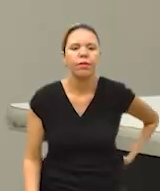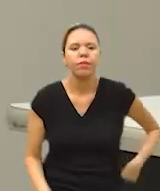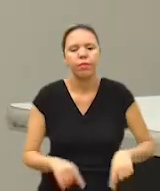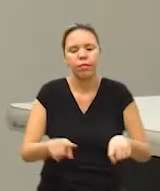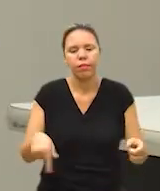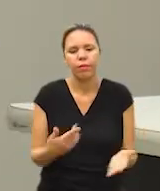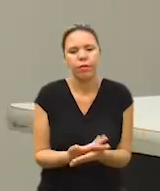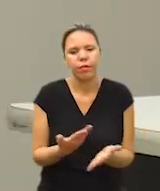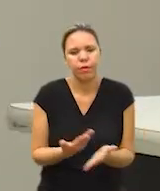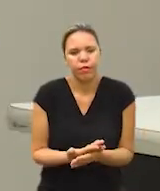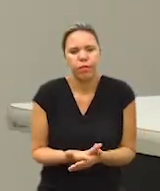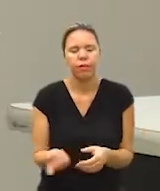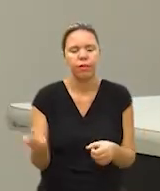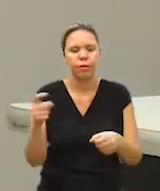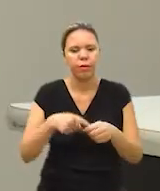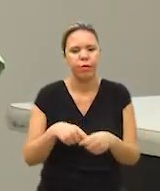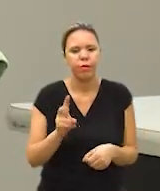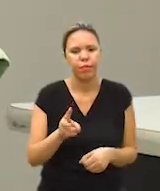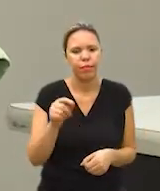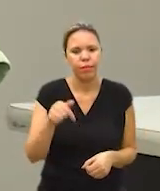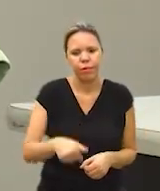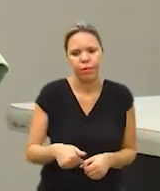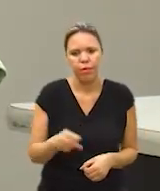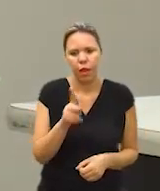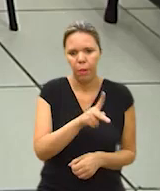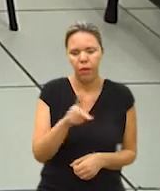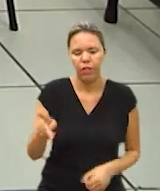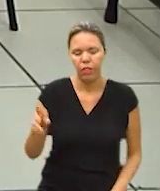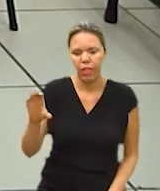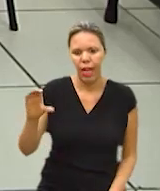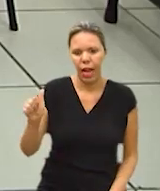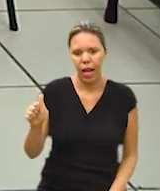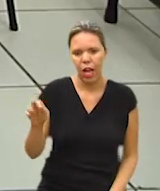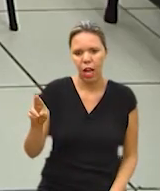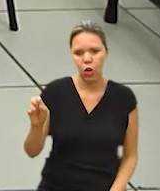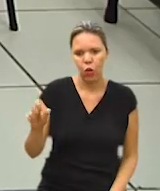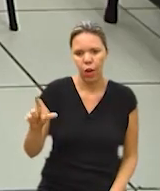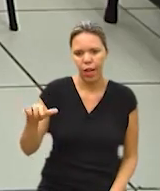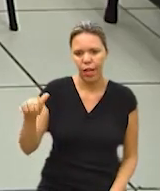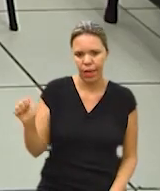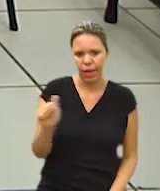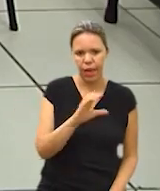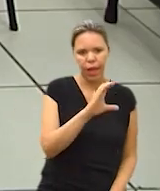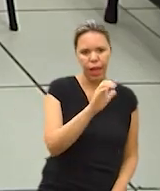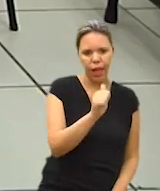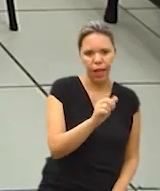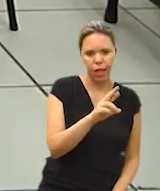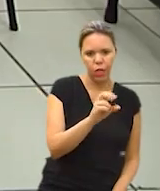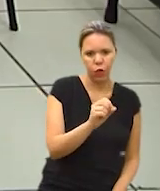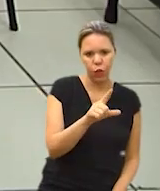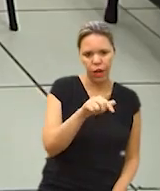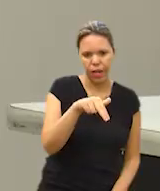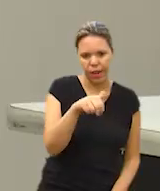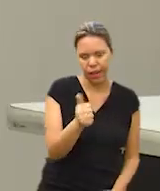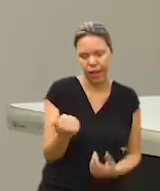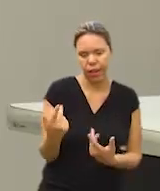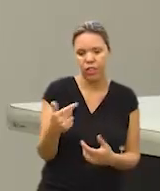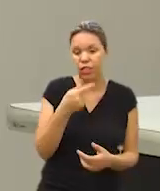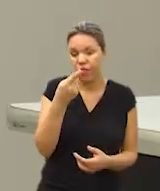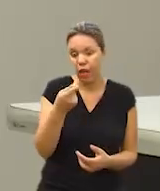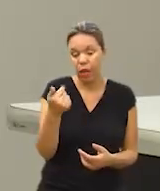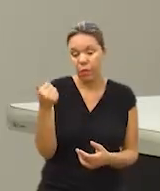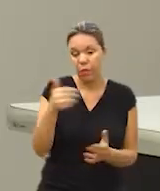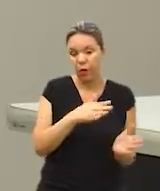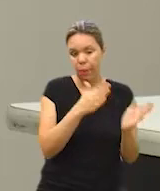Sala de Aula está de volta, continuam aqui comigo as professoras Carolina e Carolina. Vocês falaram no primeiro bloco, né, antes da